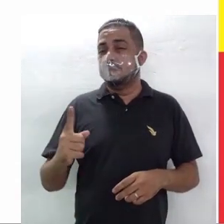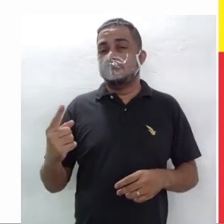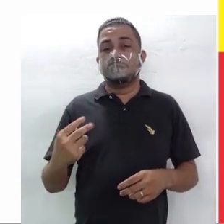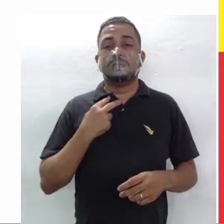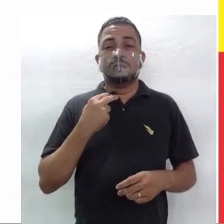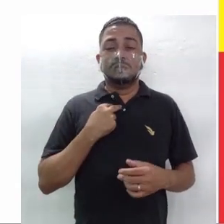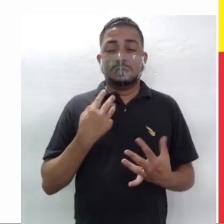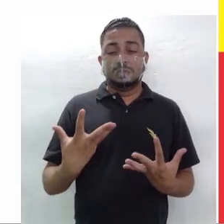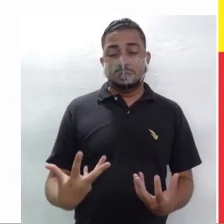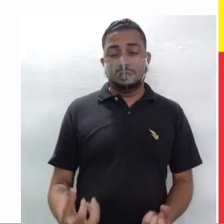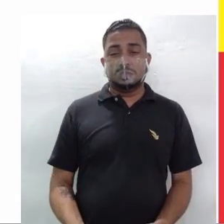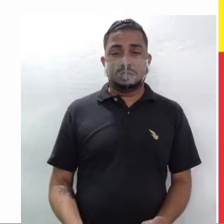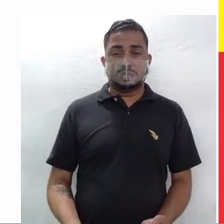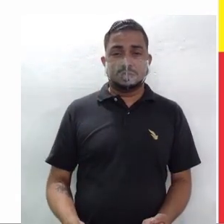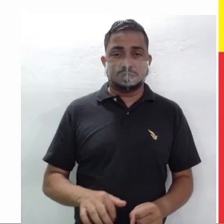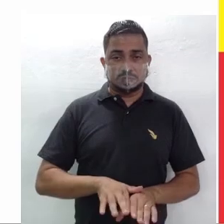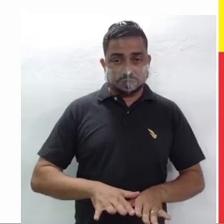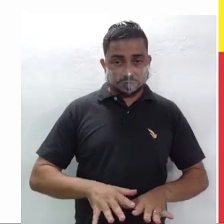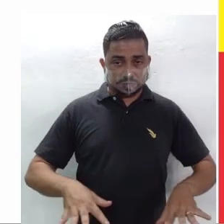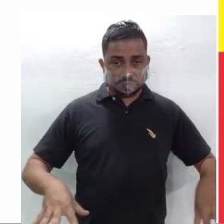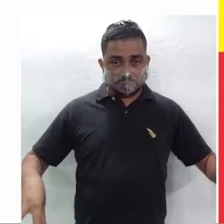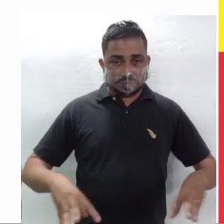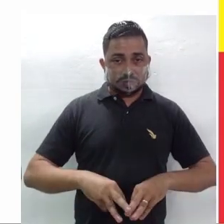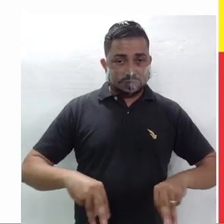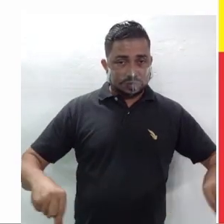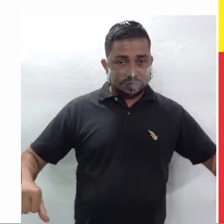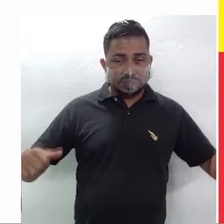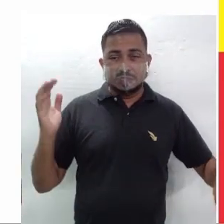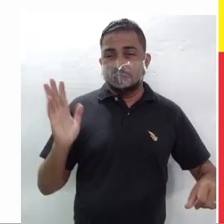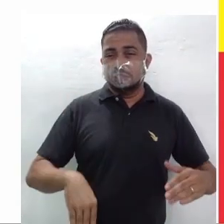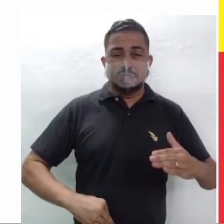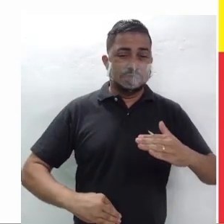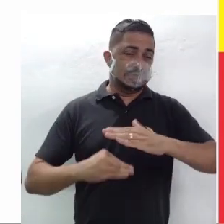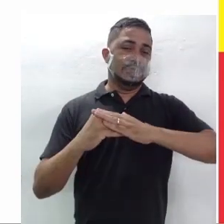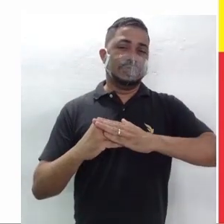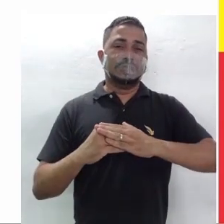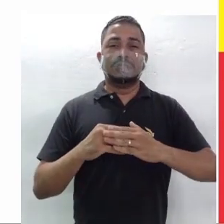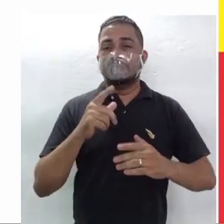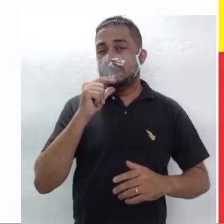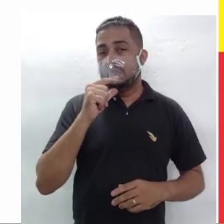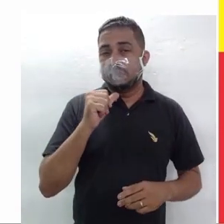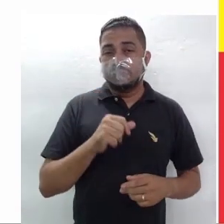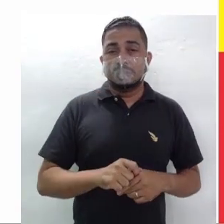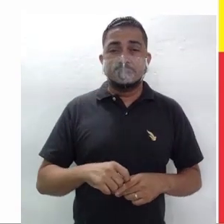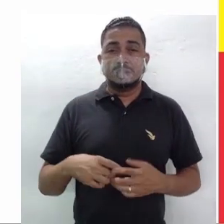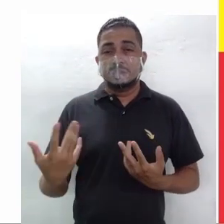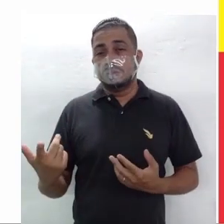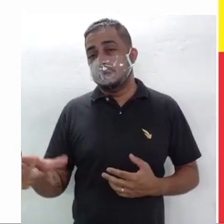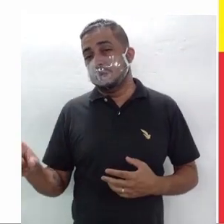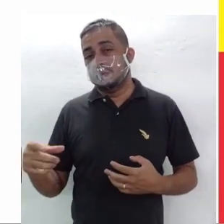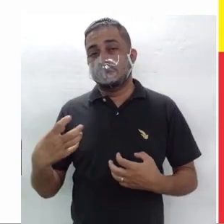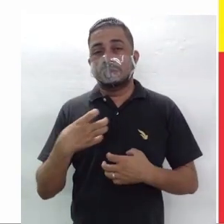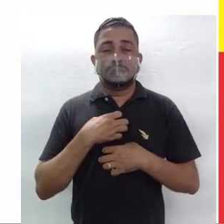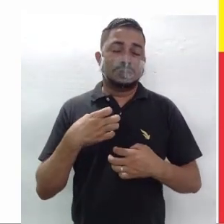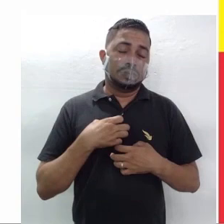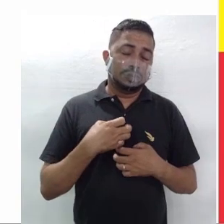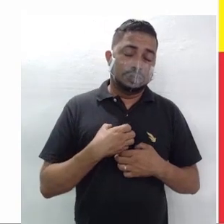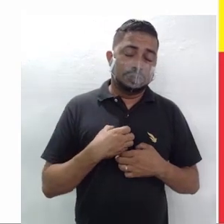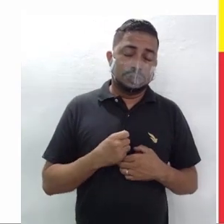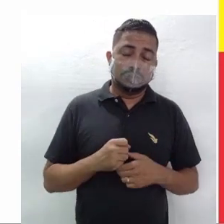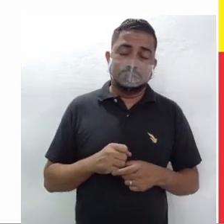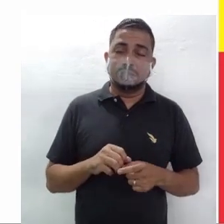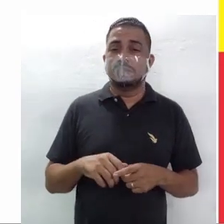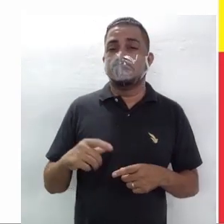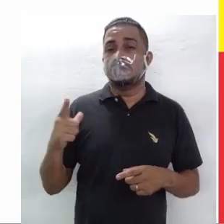absorvida pelo solo, que já está saturado, e outras formas de escoamento. Quando se